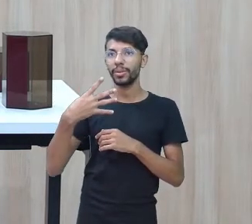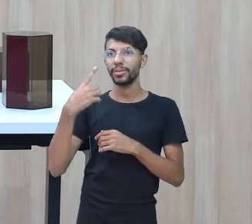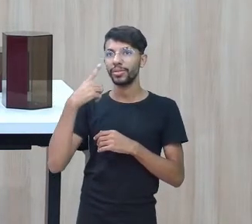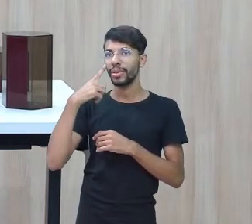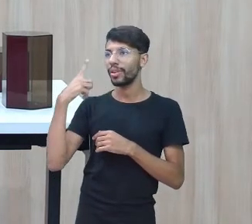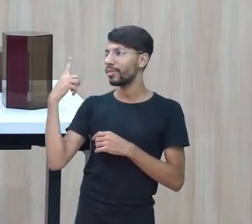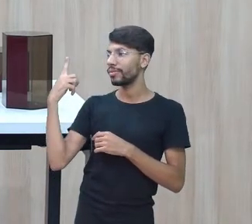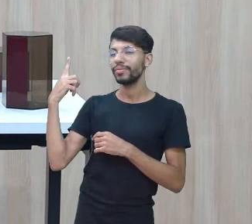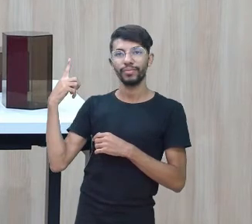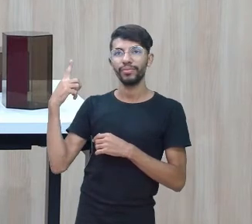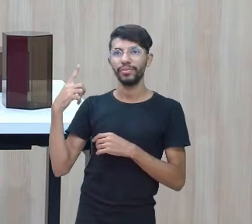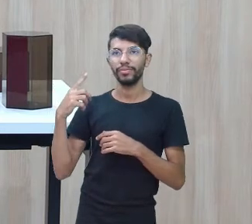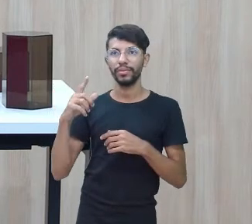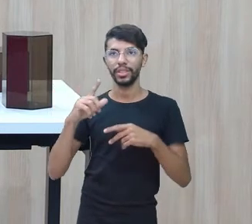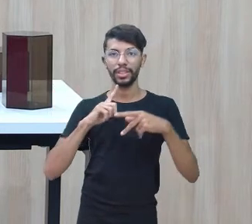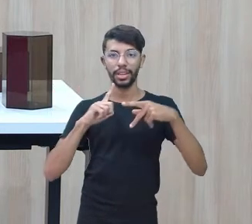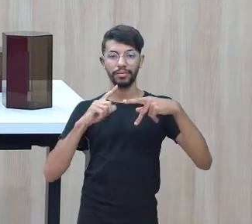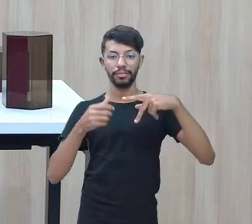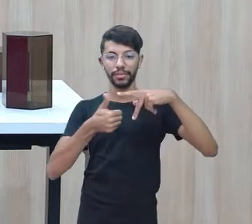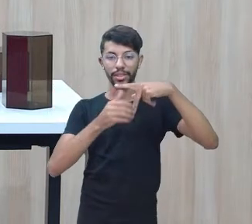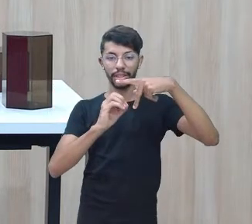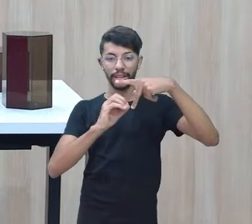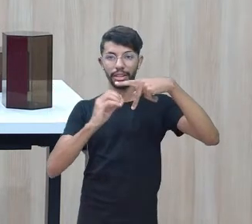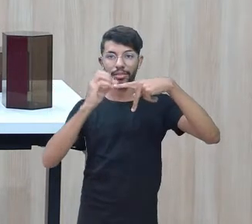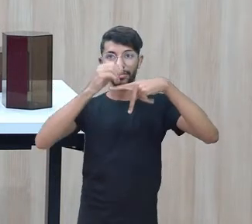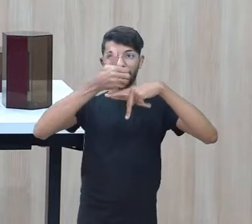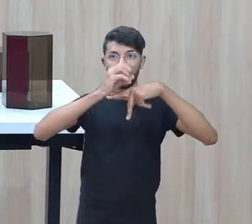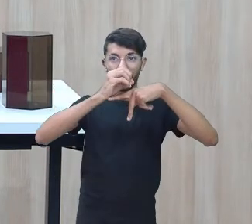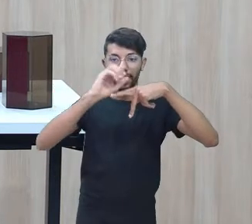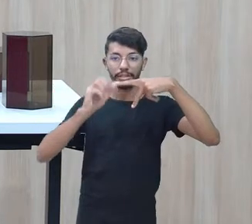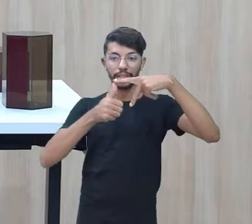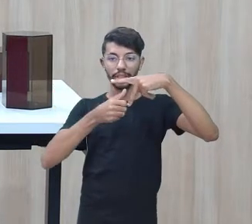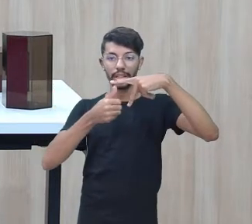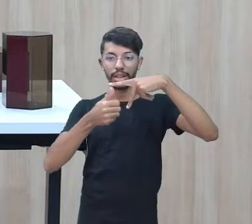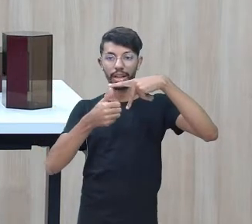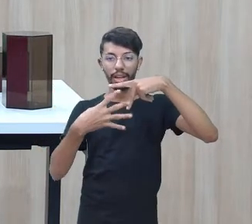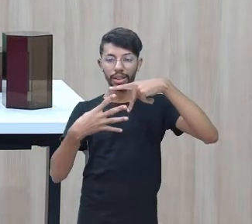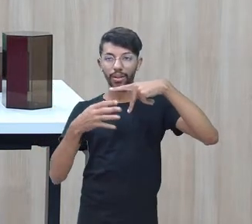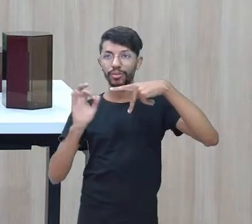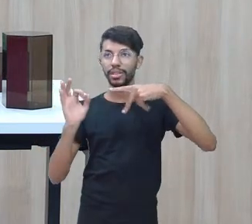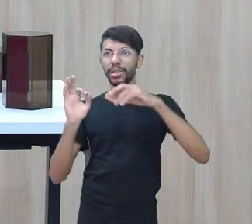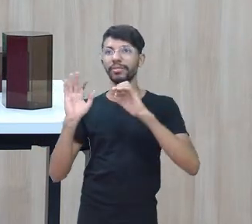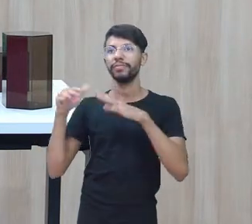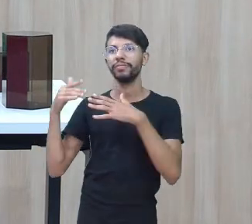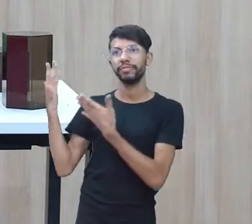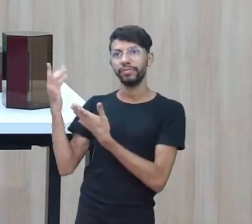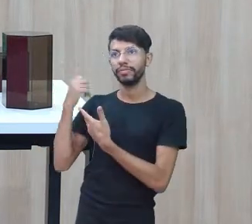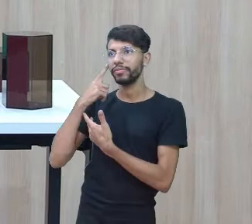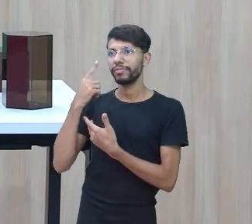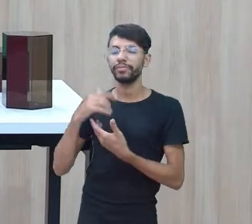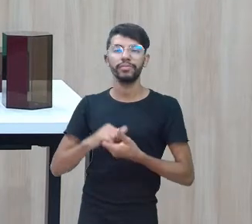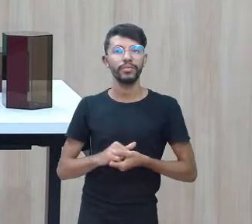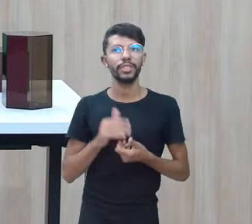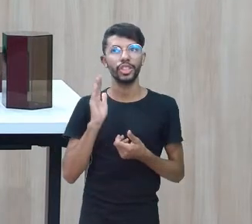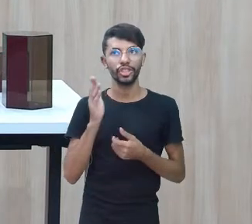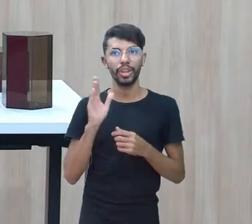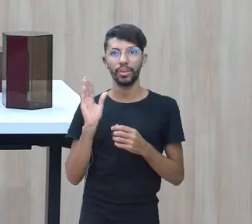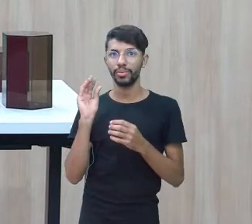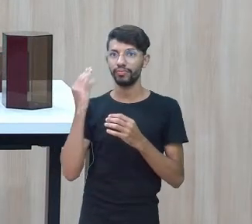ó. A gente tem esse 10 aqui, a parte de cima está ligado com o 14. Então, já coloquei o 14 ali em cima, tá